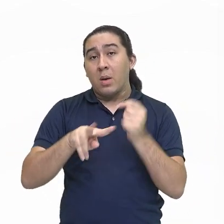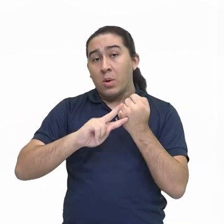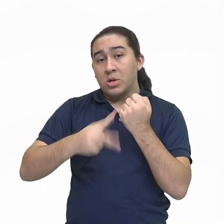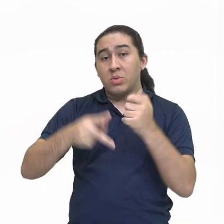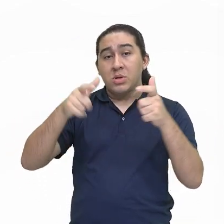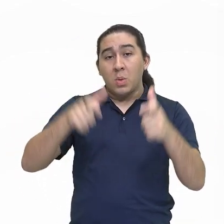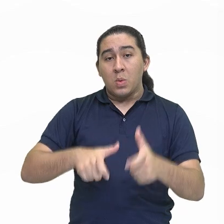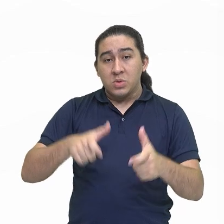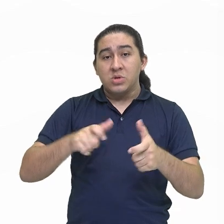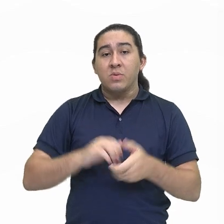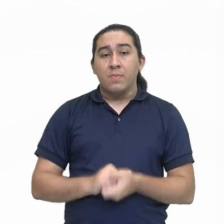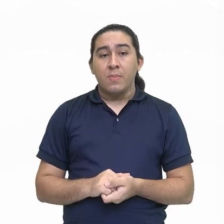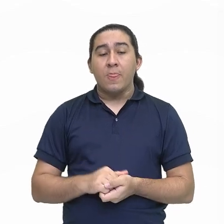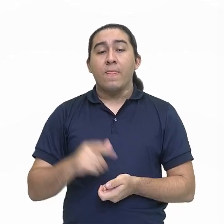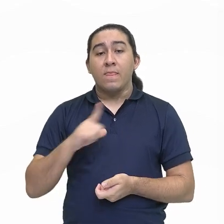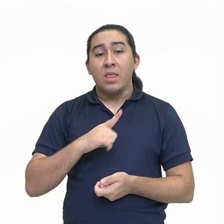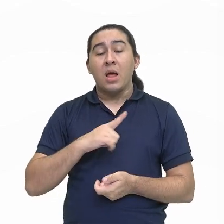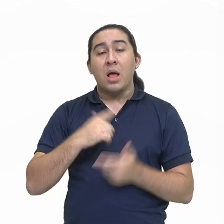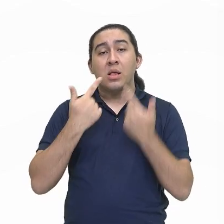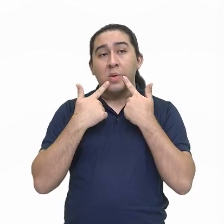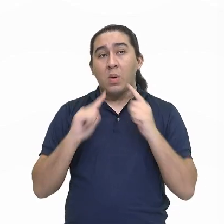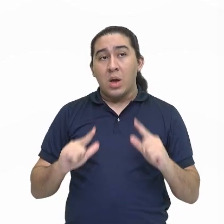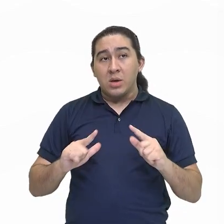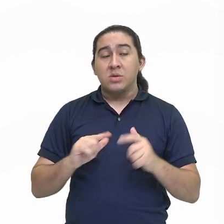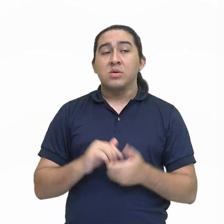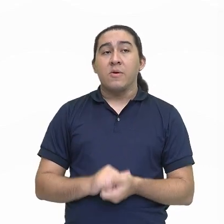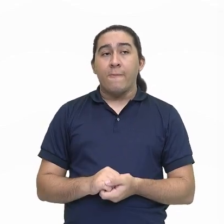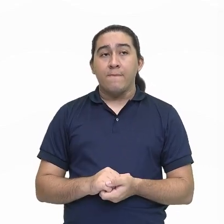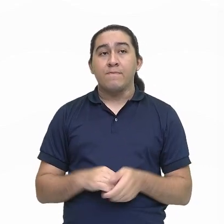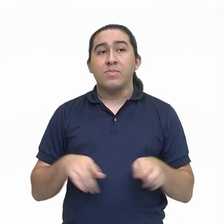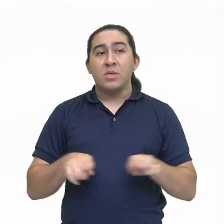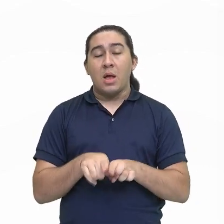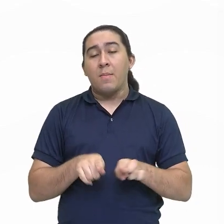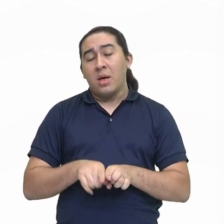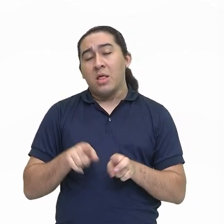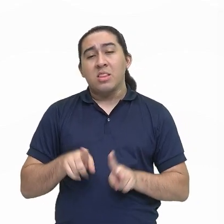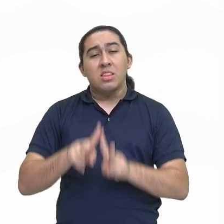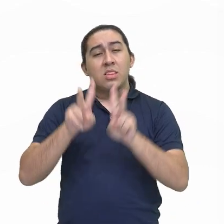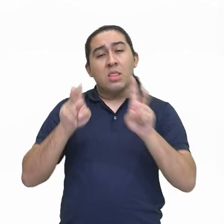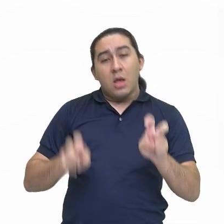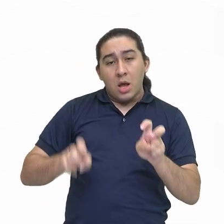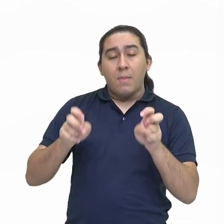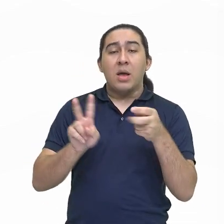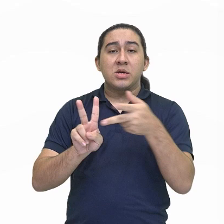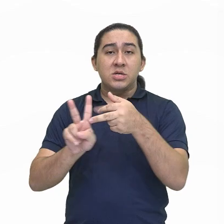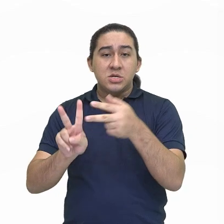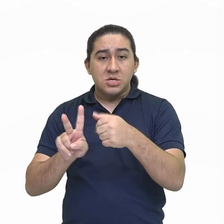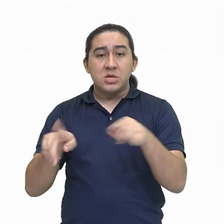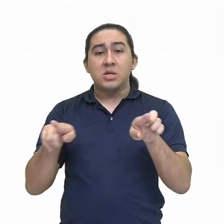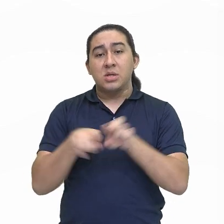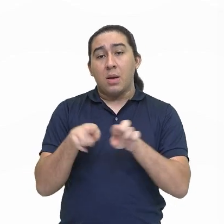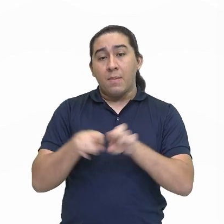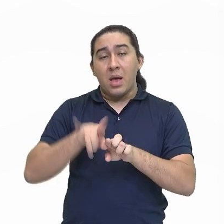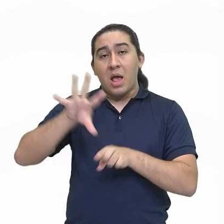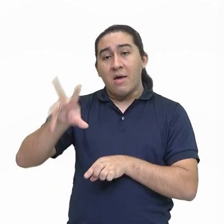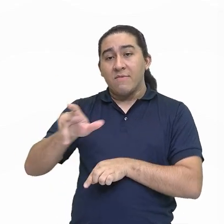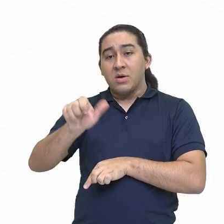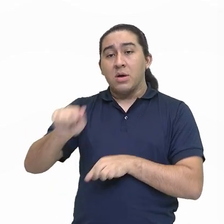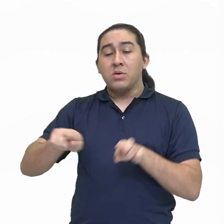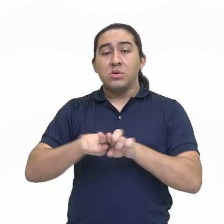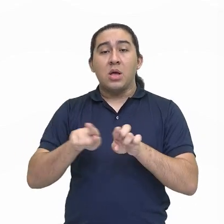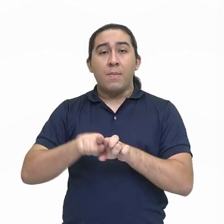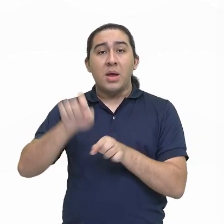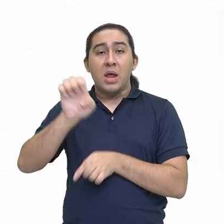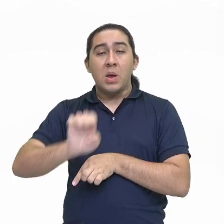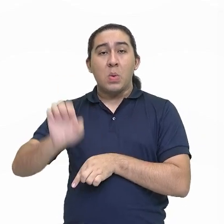linguagem. Termos de origem indígena, africanos e europeus coexistem, criando uma coxa